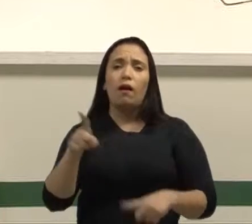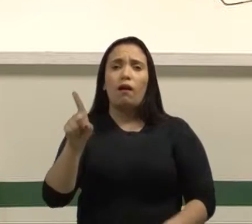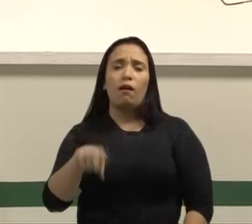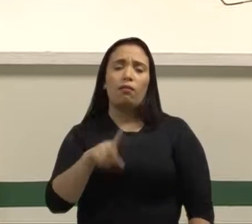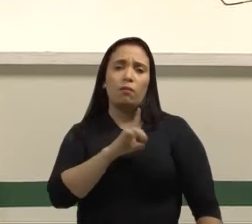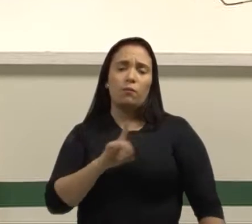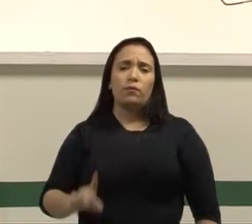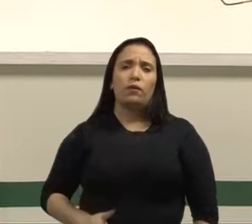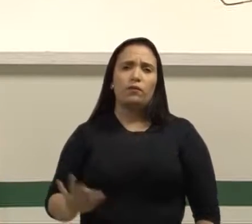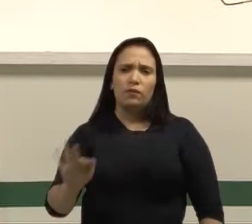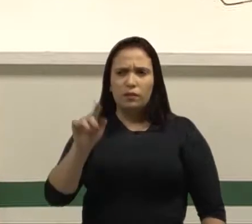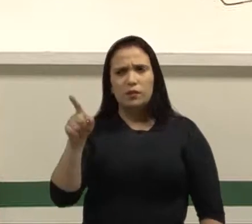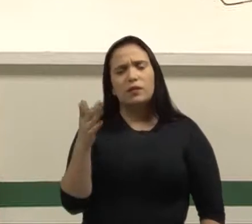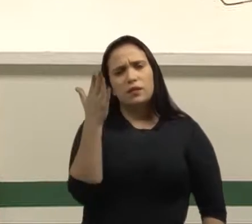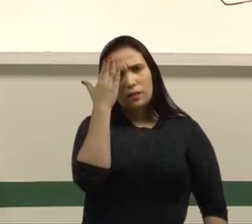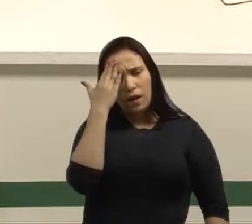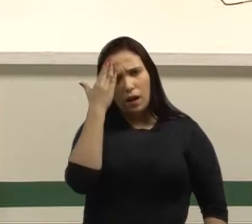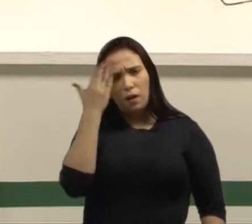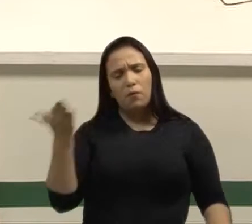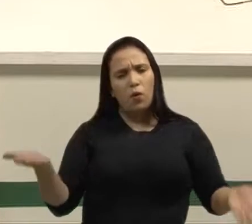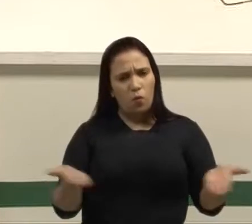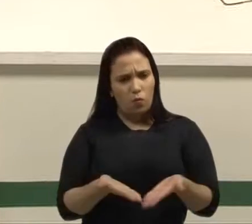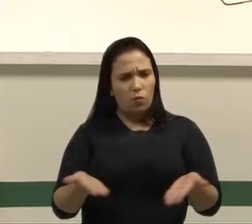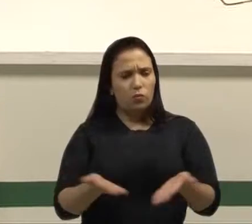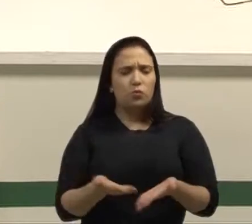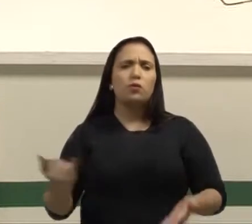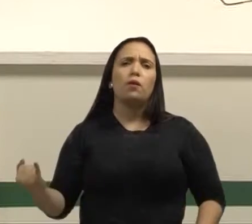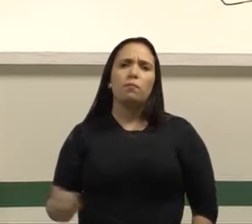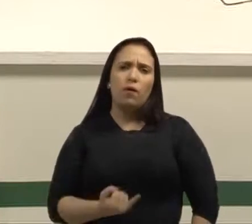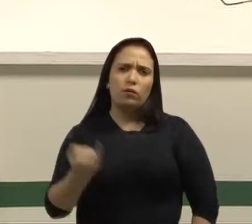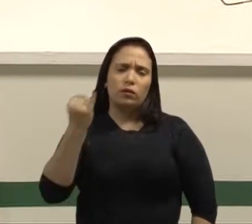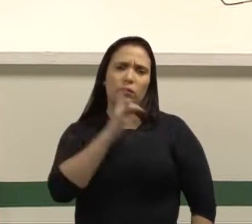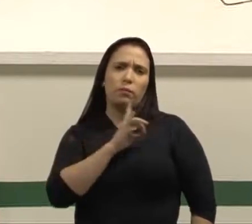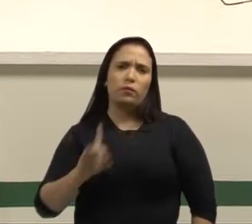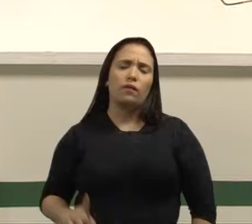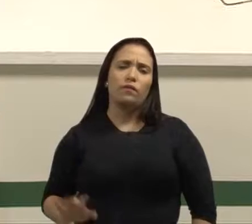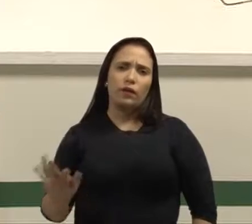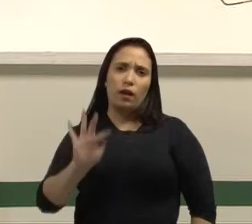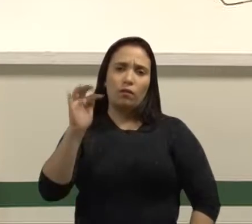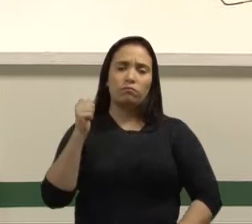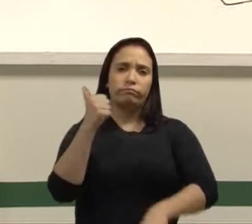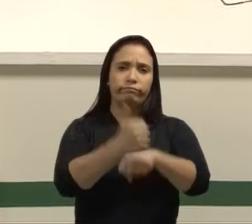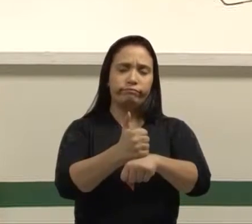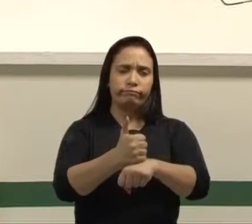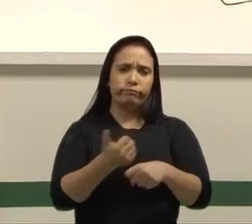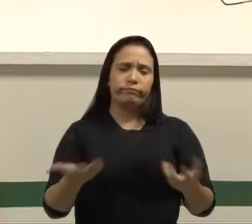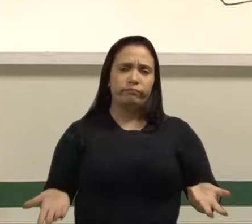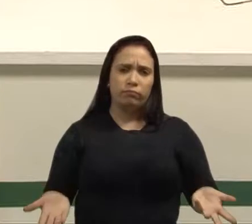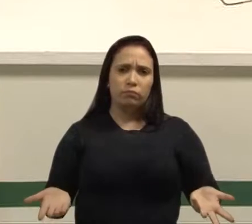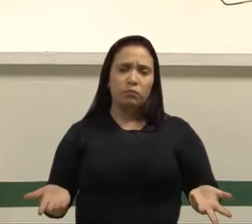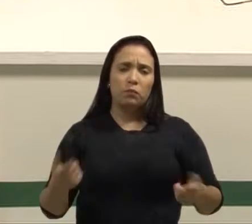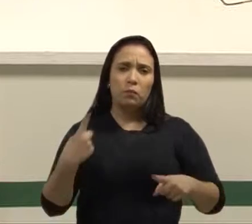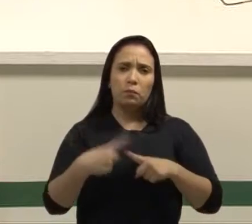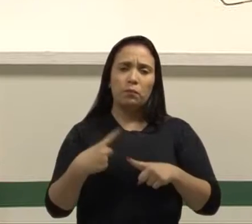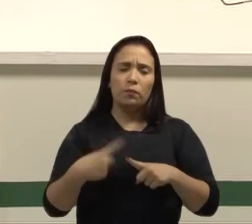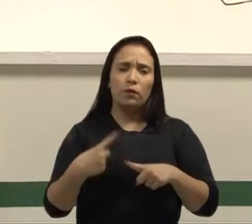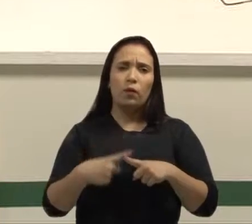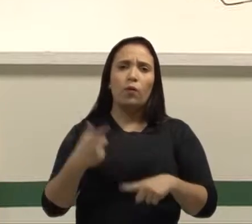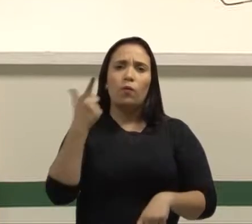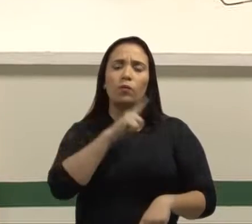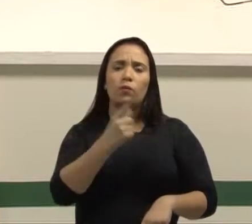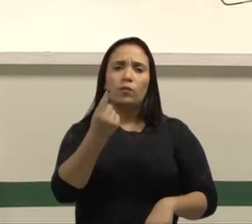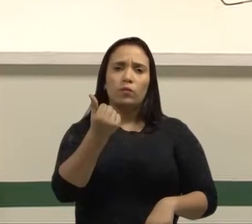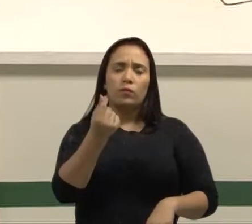federal. Você sabe a importância Hoje sim. hoje de deputado federal. Hoje sim. Inclusive na questão da grana, cara.